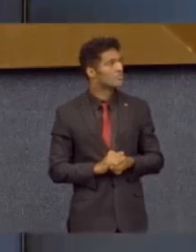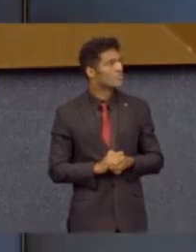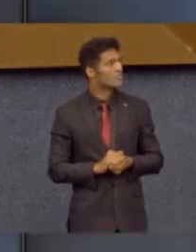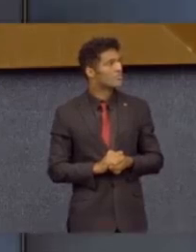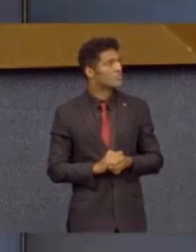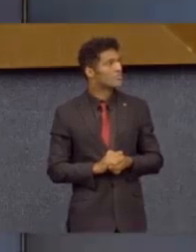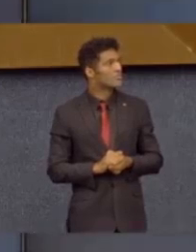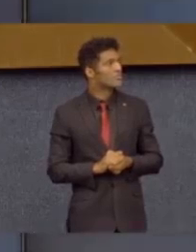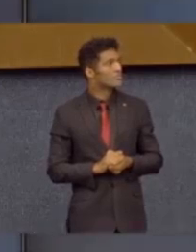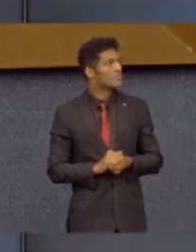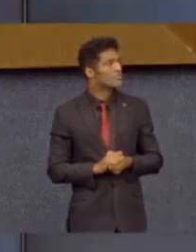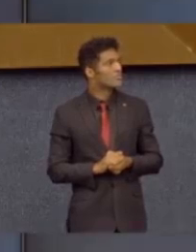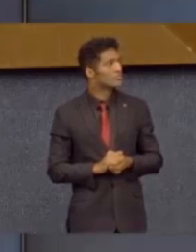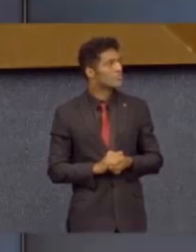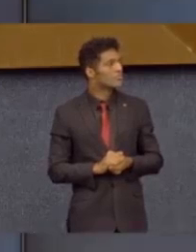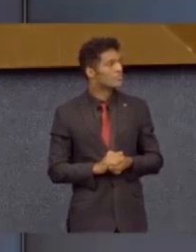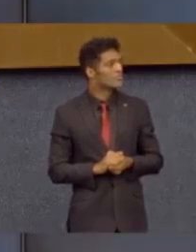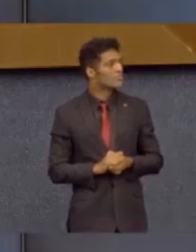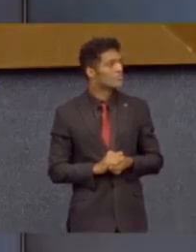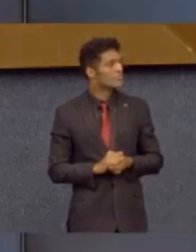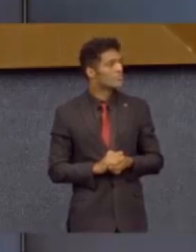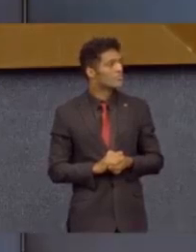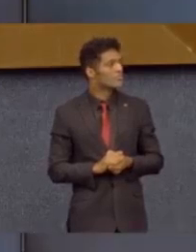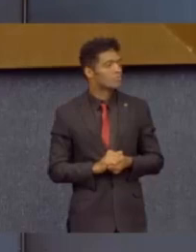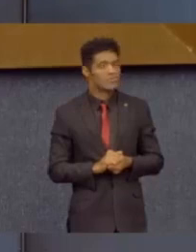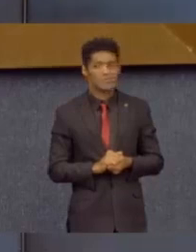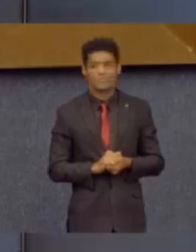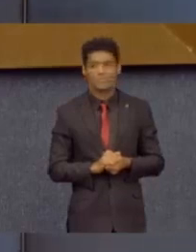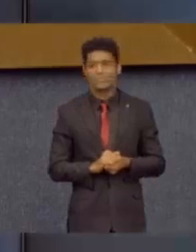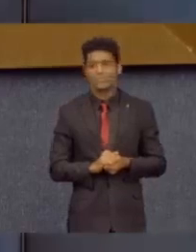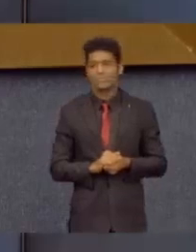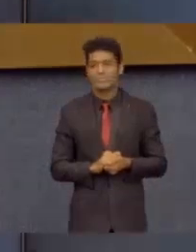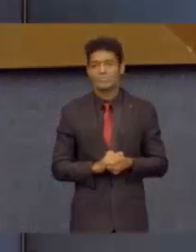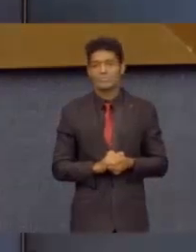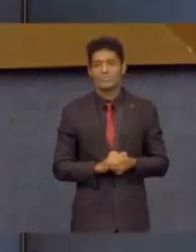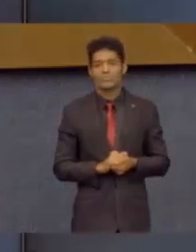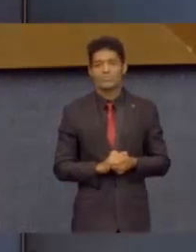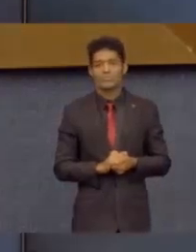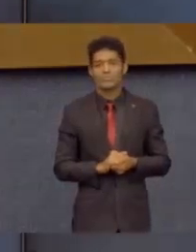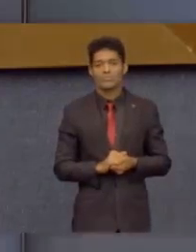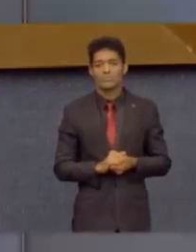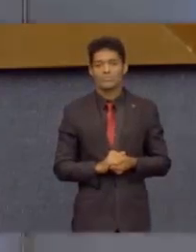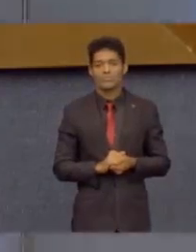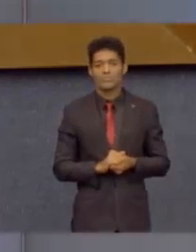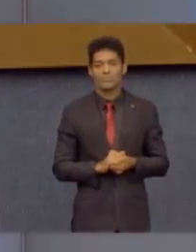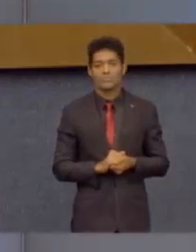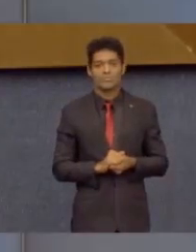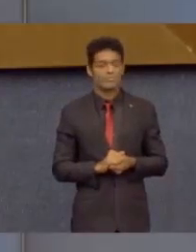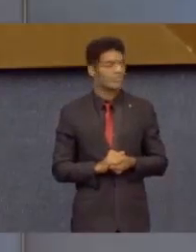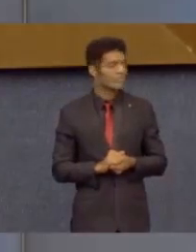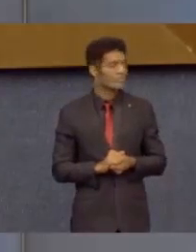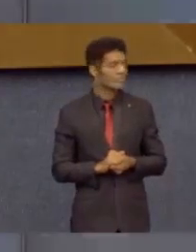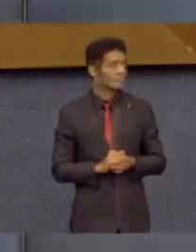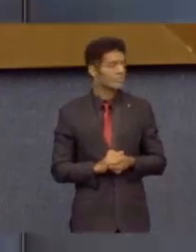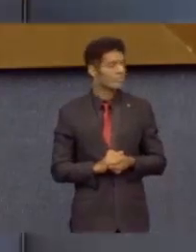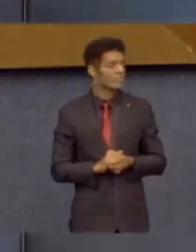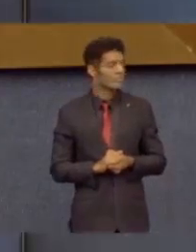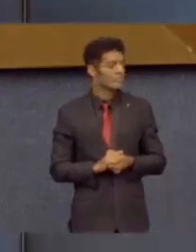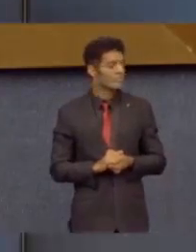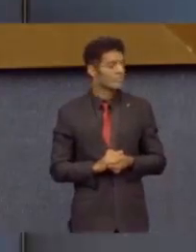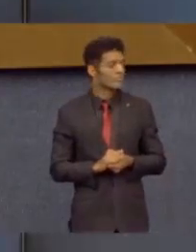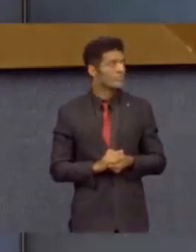toda missa, em cada clamor que esse homem santo leva a Deus no canto